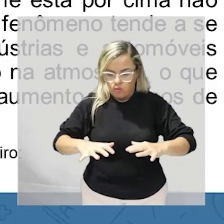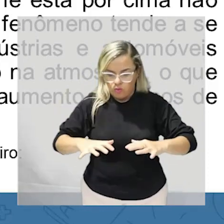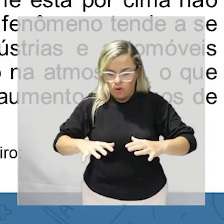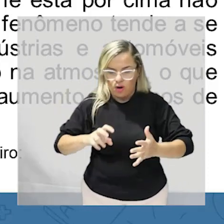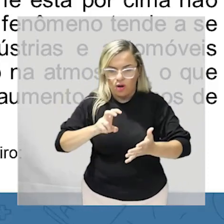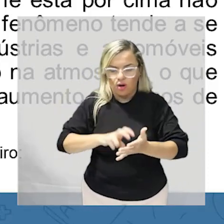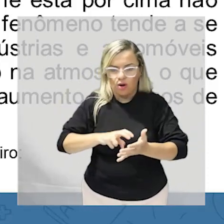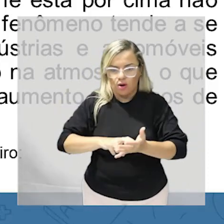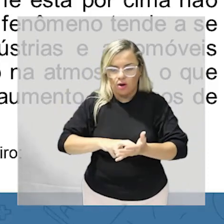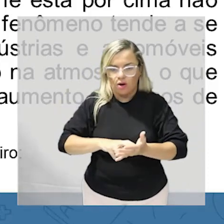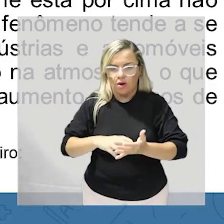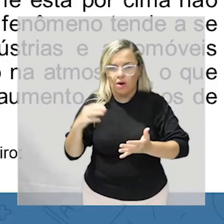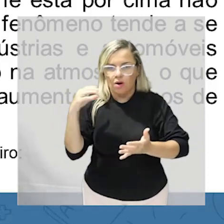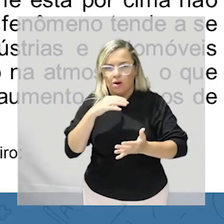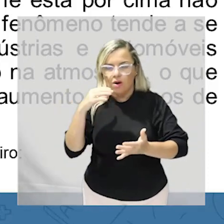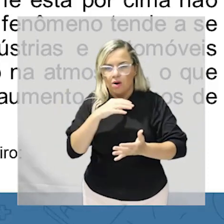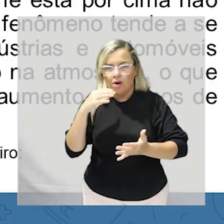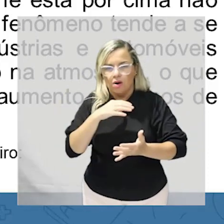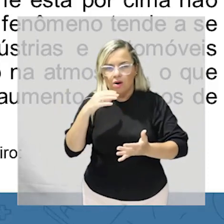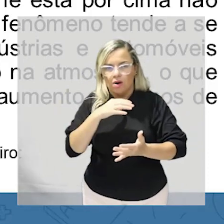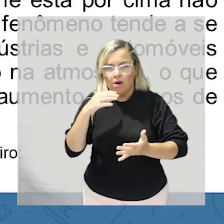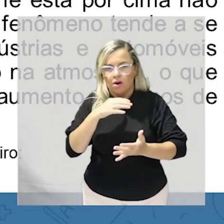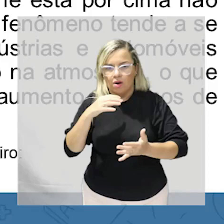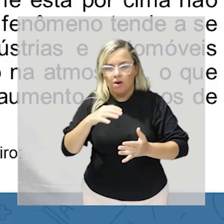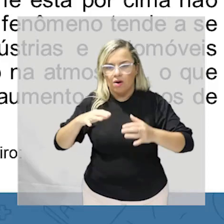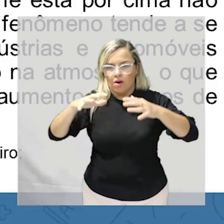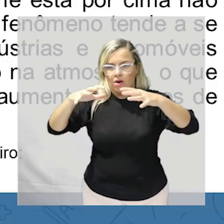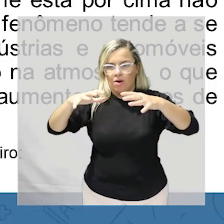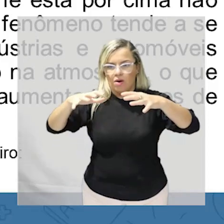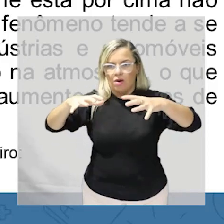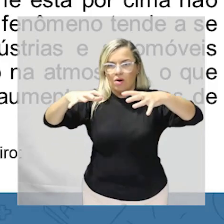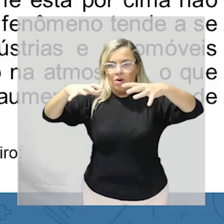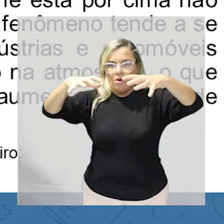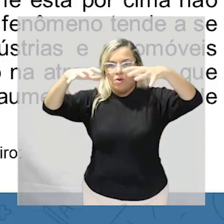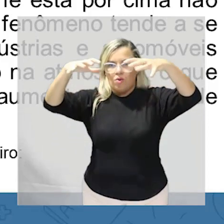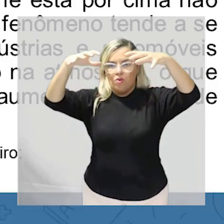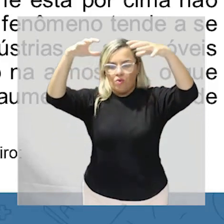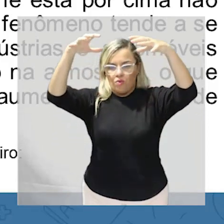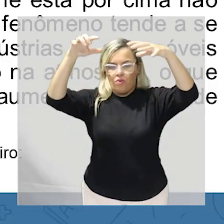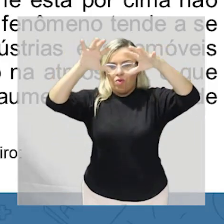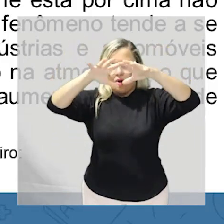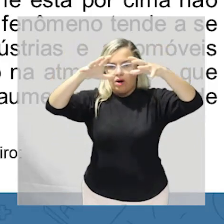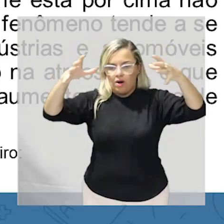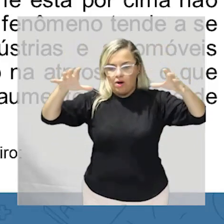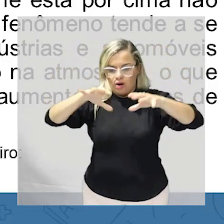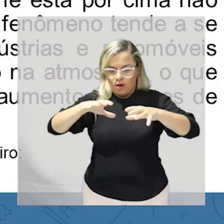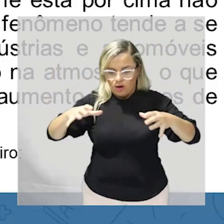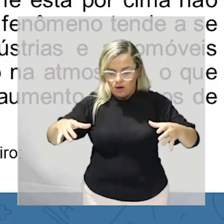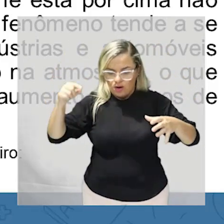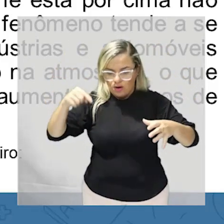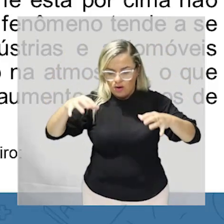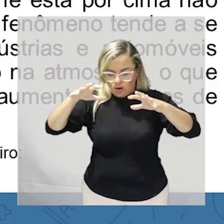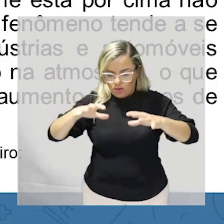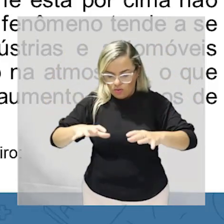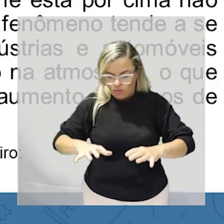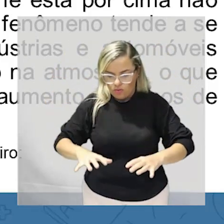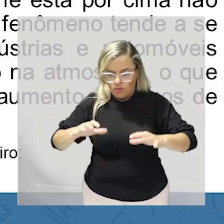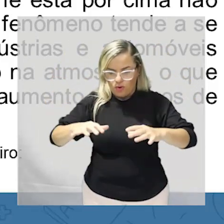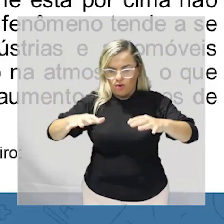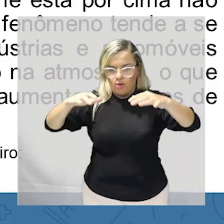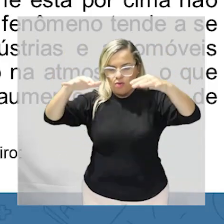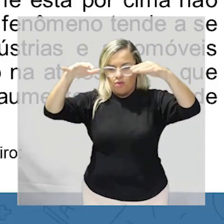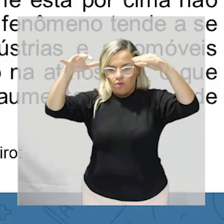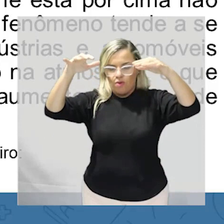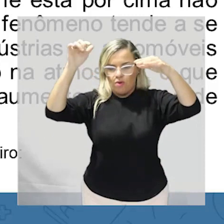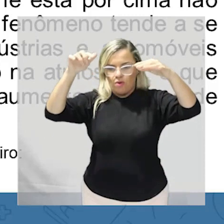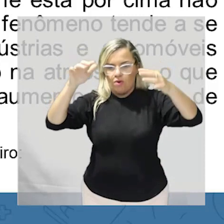esquenta esse ar, o ar quente, ele é mais leve, ele tende a subir, ou seja, esse ar frio tende a esquentar e ele sobe. E o